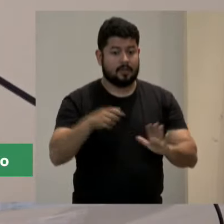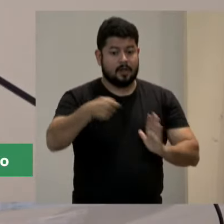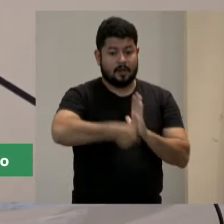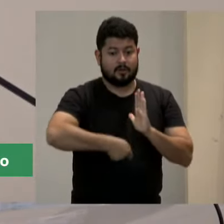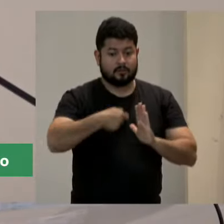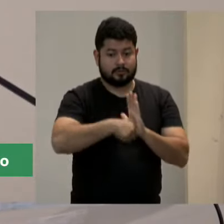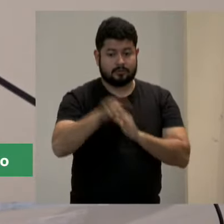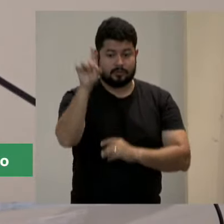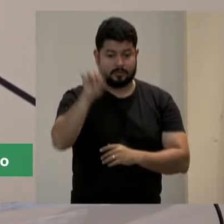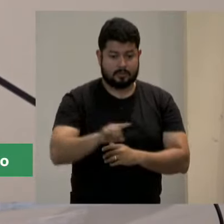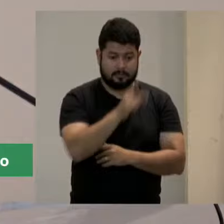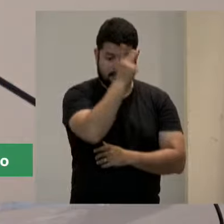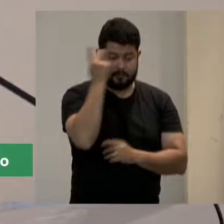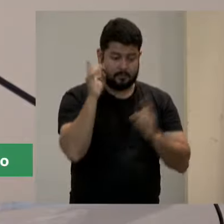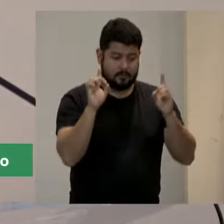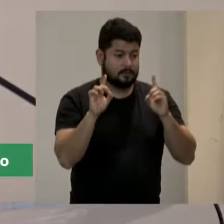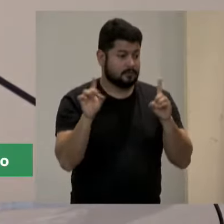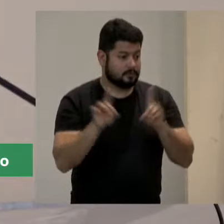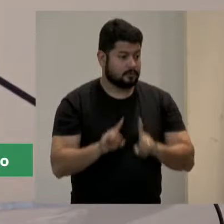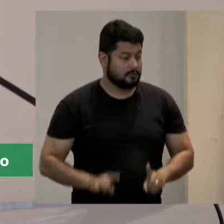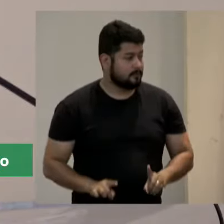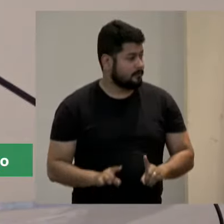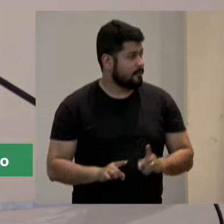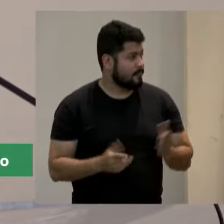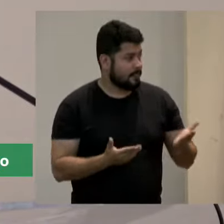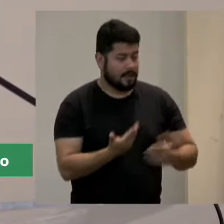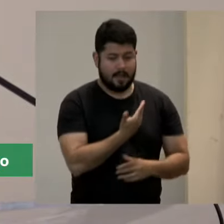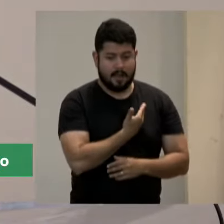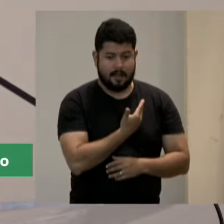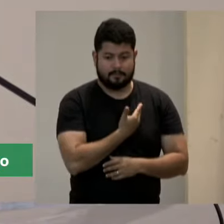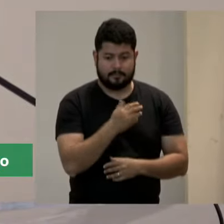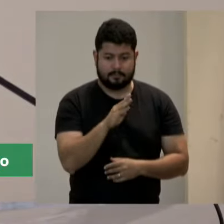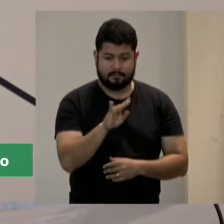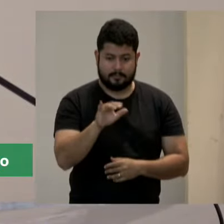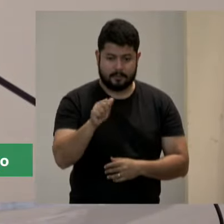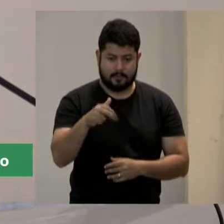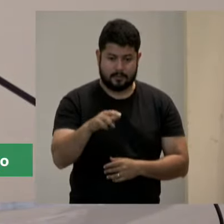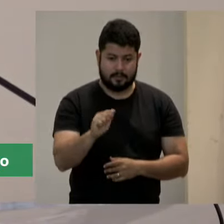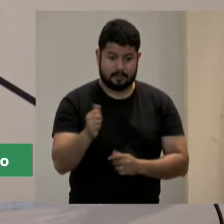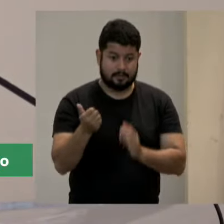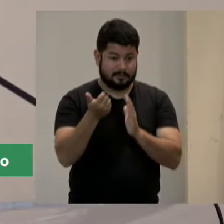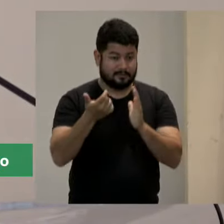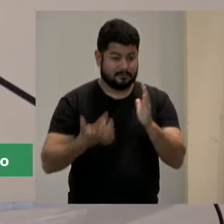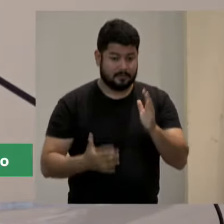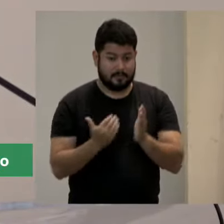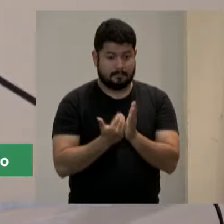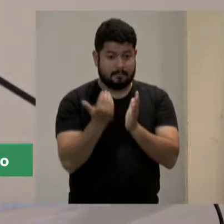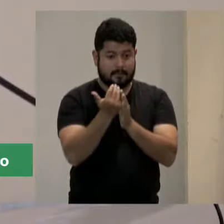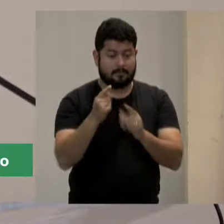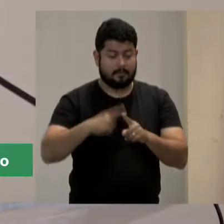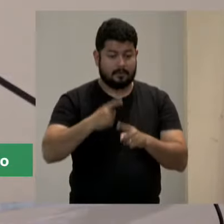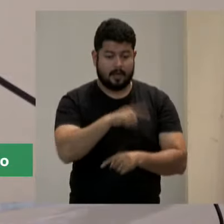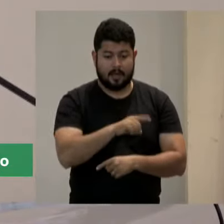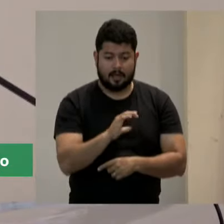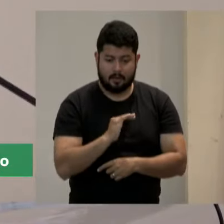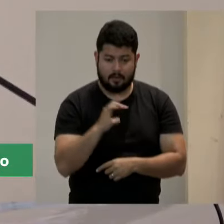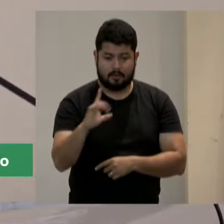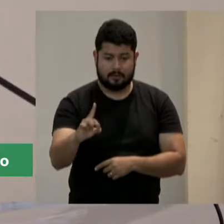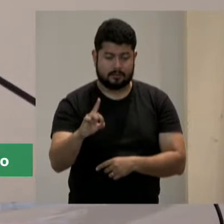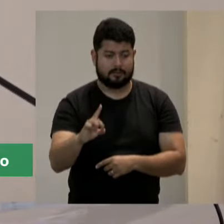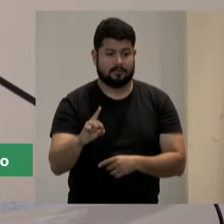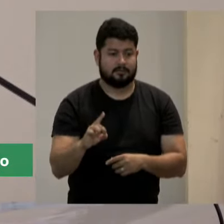direitos das pessoas com deficiência. A Bianca, minha colega, vai poder falar um pouco mais sobre isso, é a nossa coordenadora da